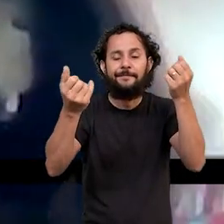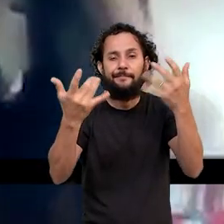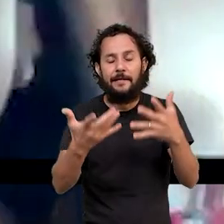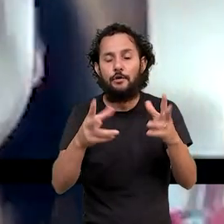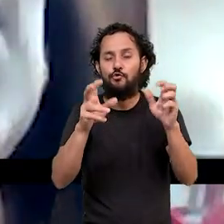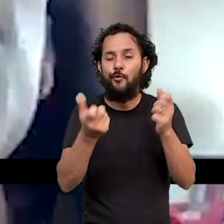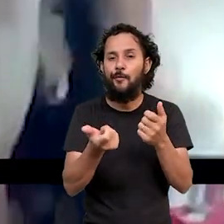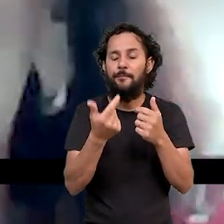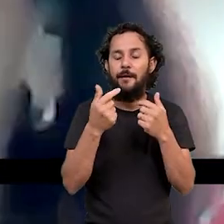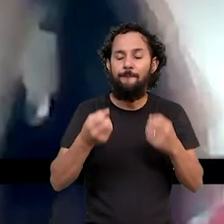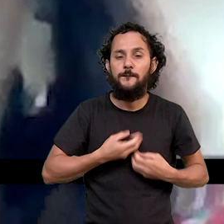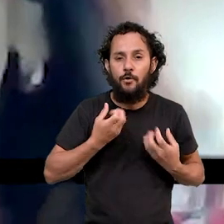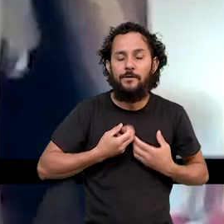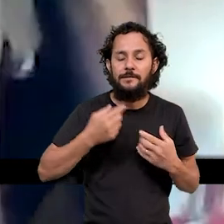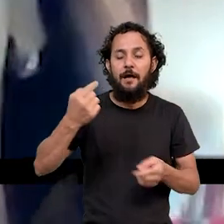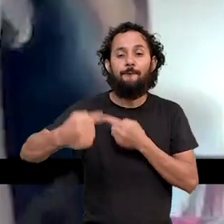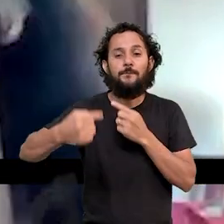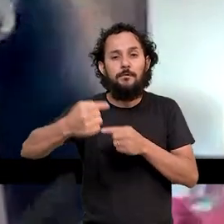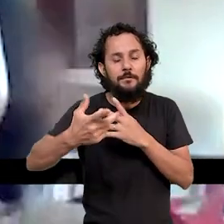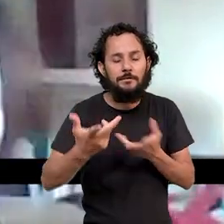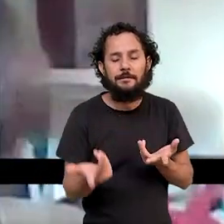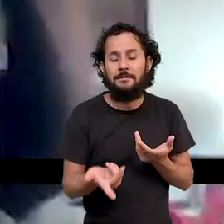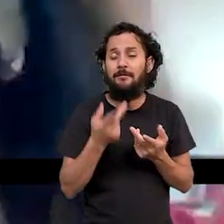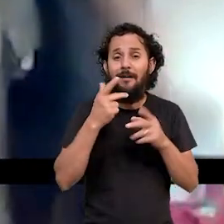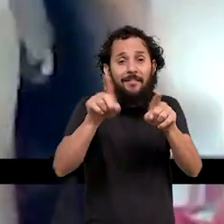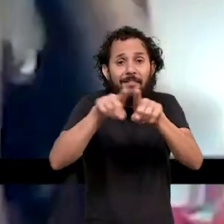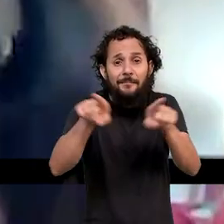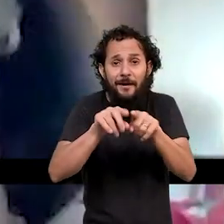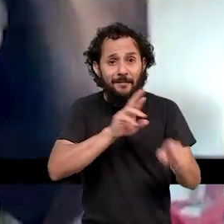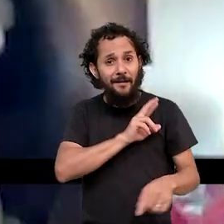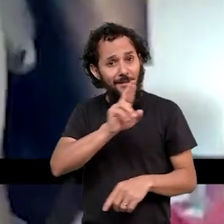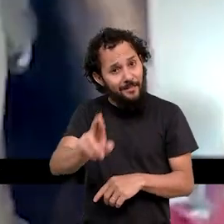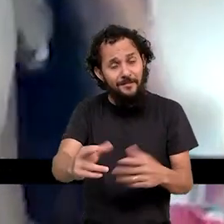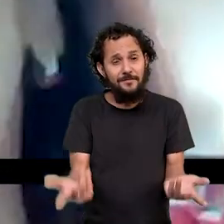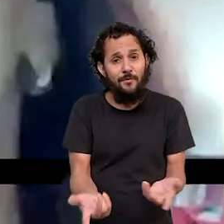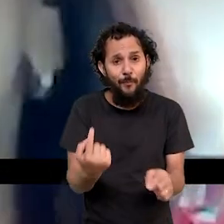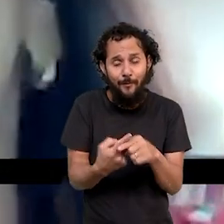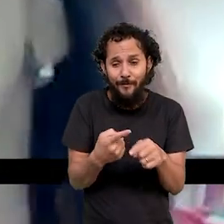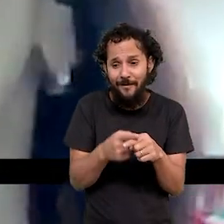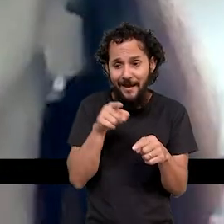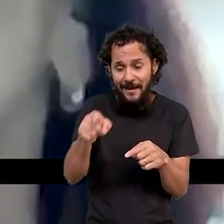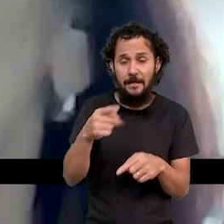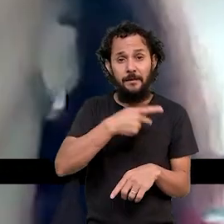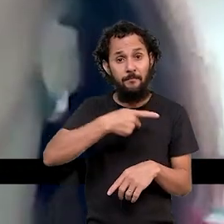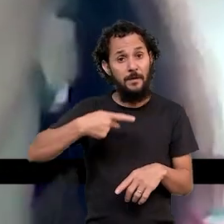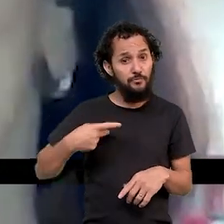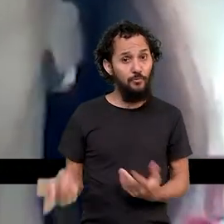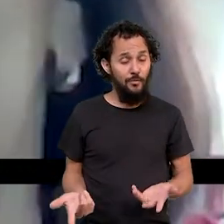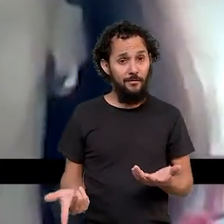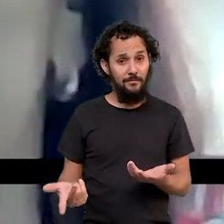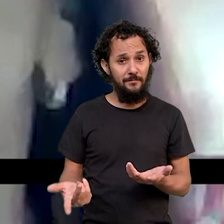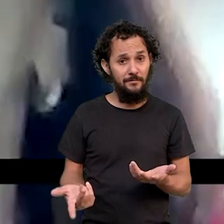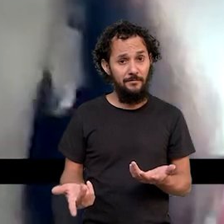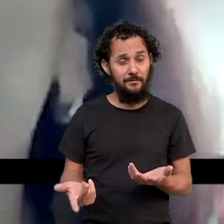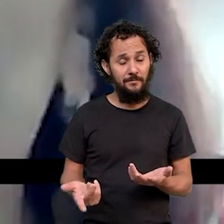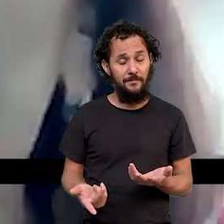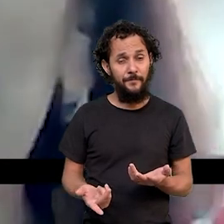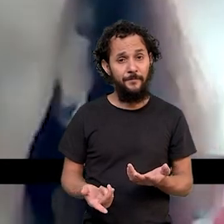da poesia, ele fala da política, ele fala inclusive da religião, porque ele era um pastor, né?